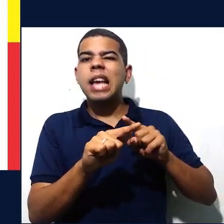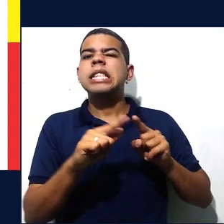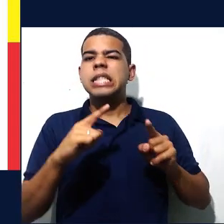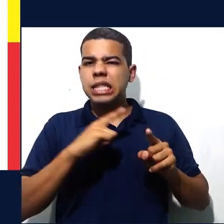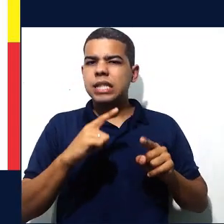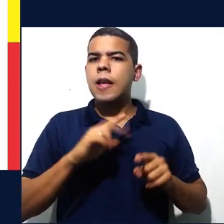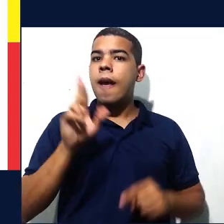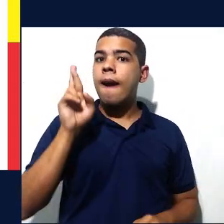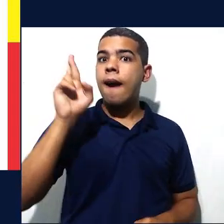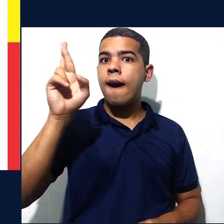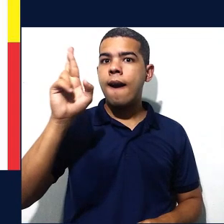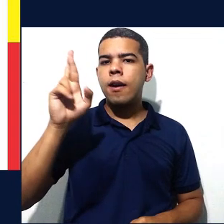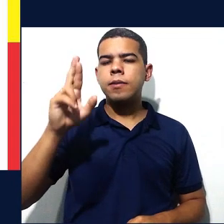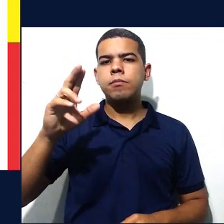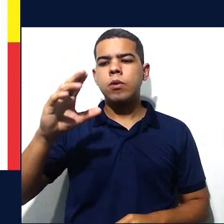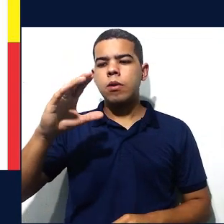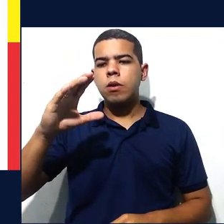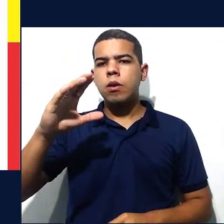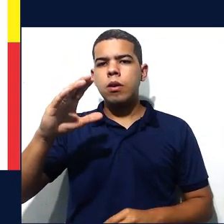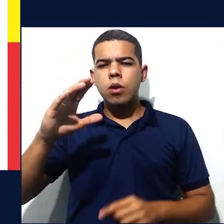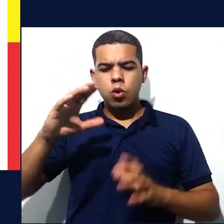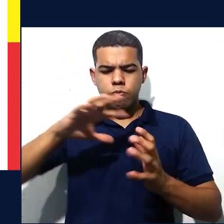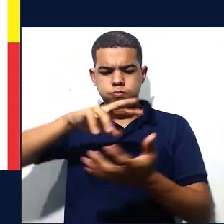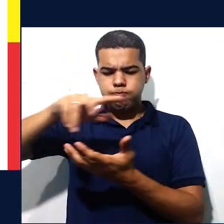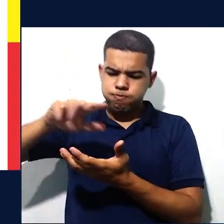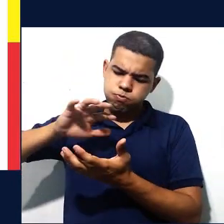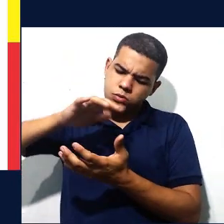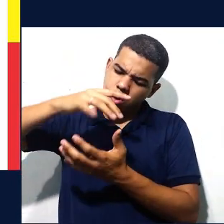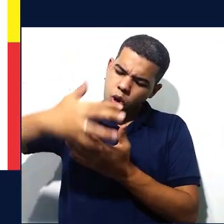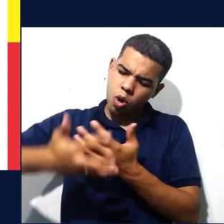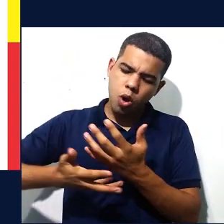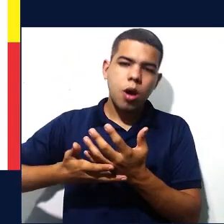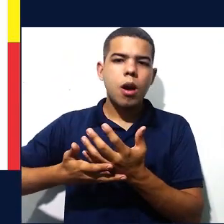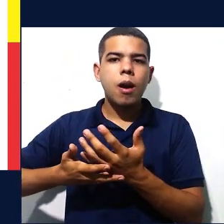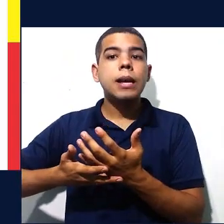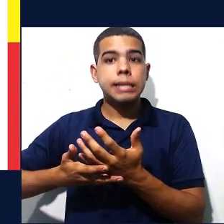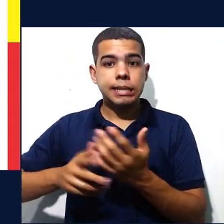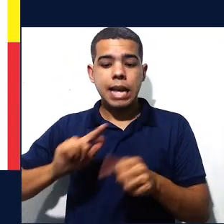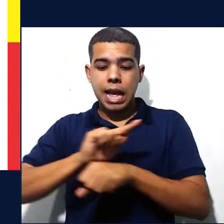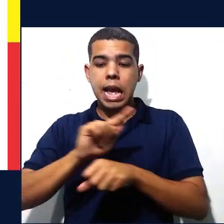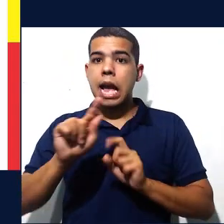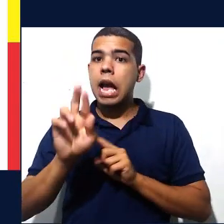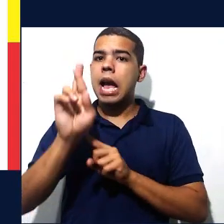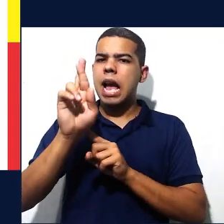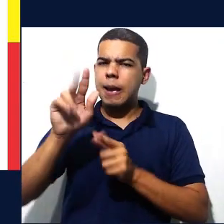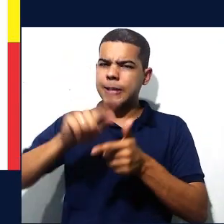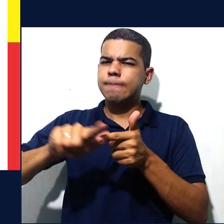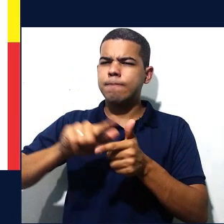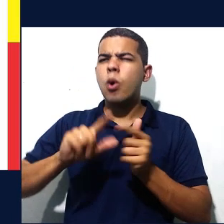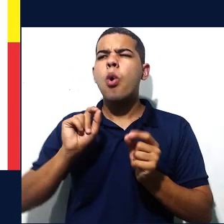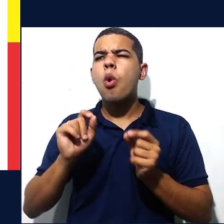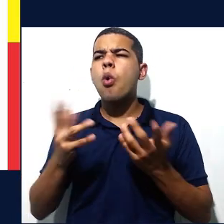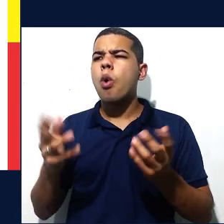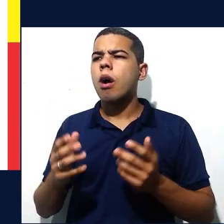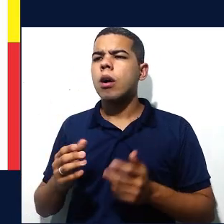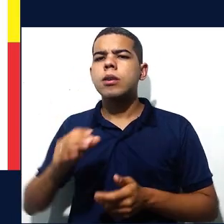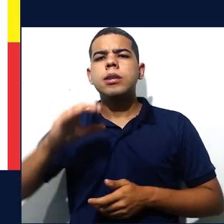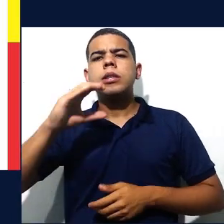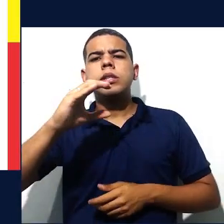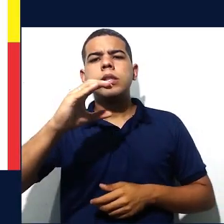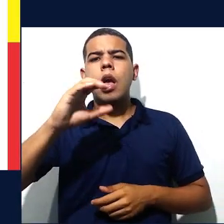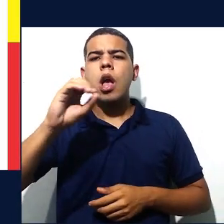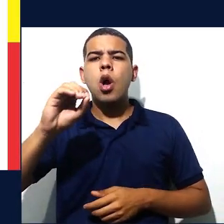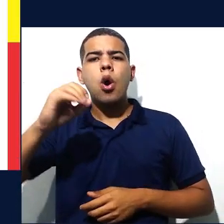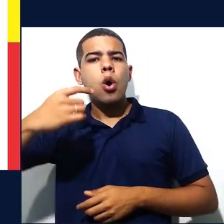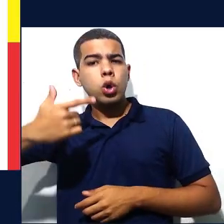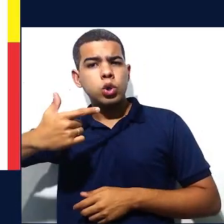pela destruição da camada de ozônio? Alternativa A, CO2, que no caso é o